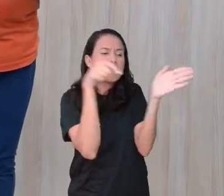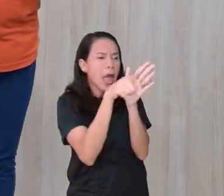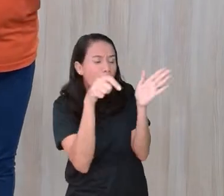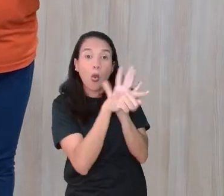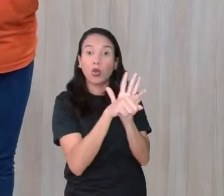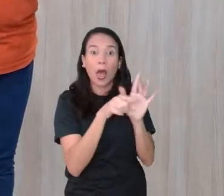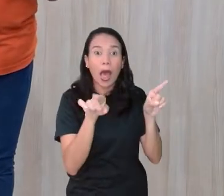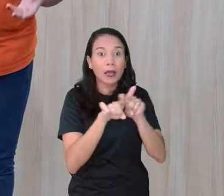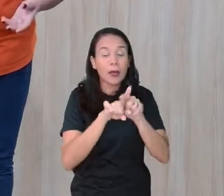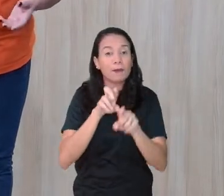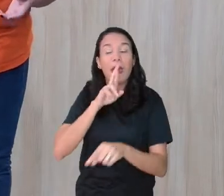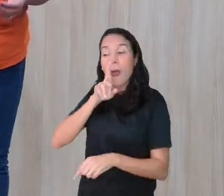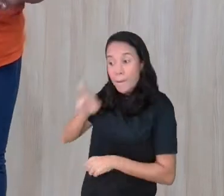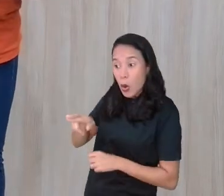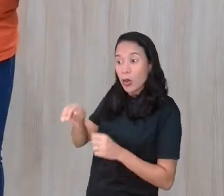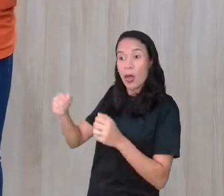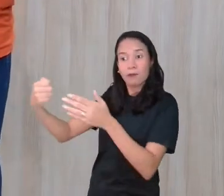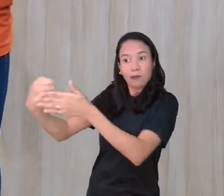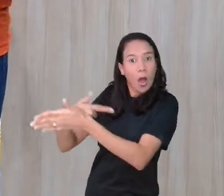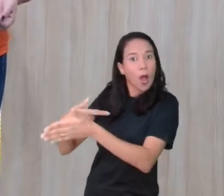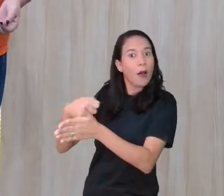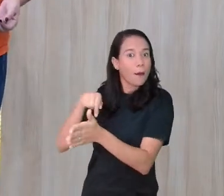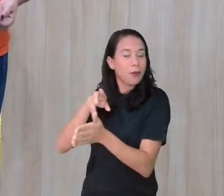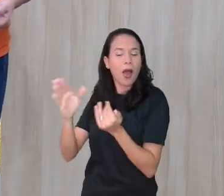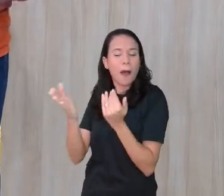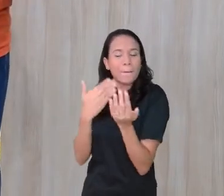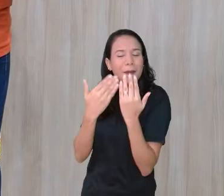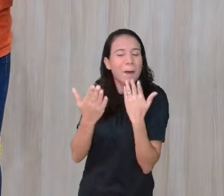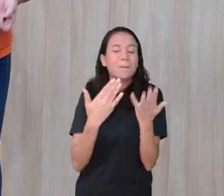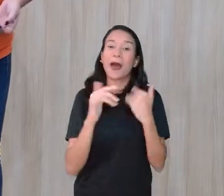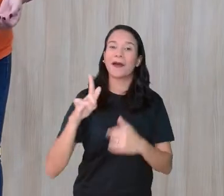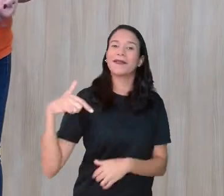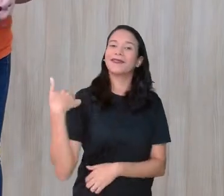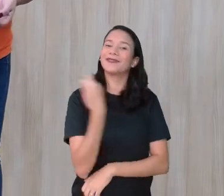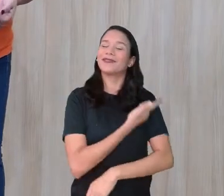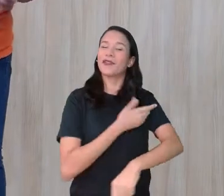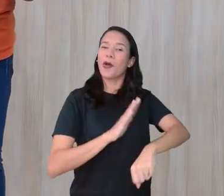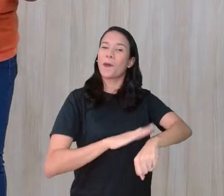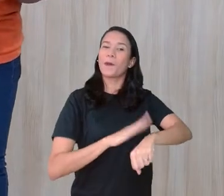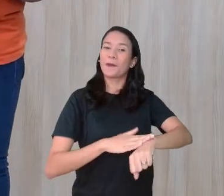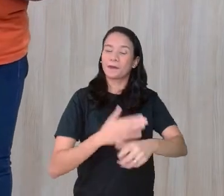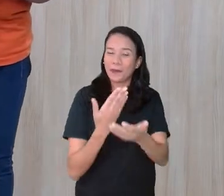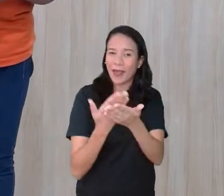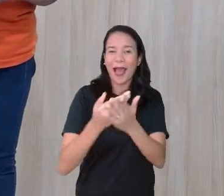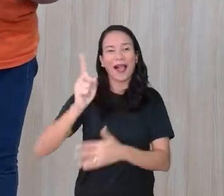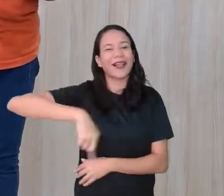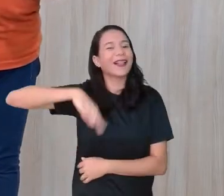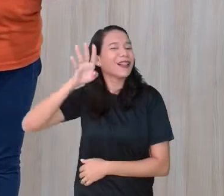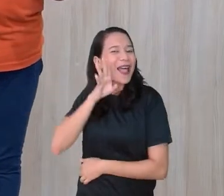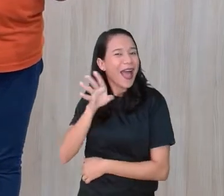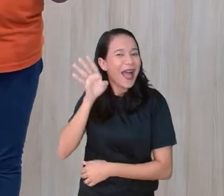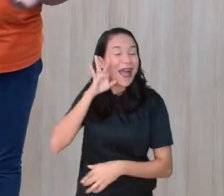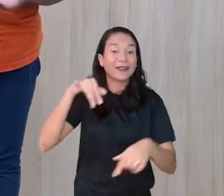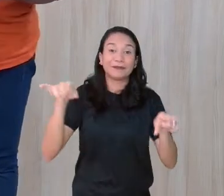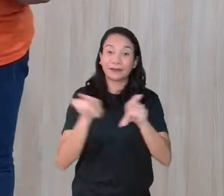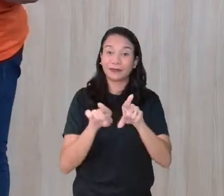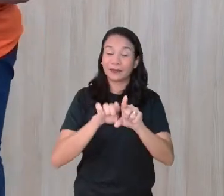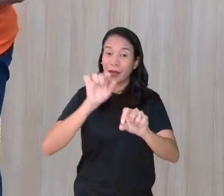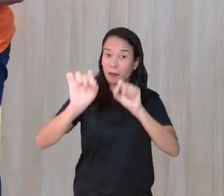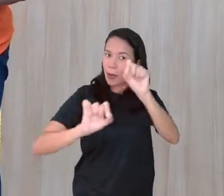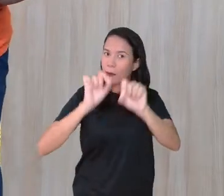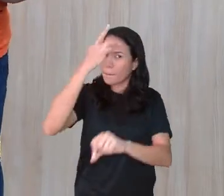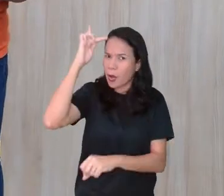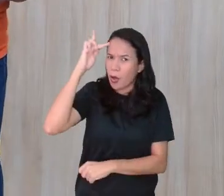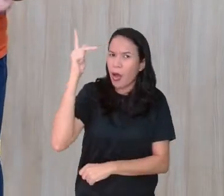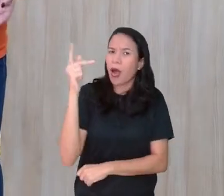perguntas, responder as nossas perguntas, bater um papo conosco na hora da aula. Isso é muito legal. Mas, para quem